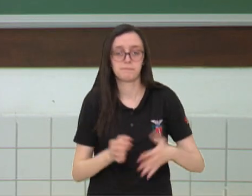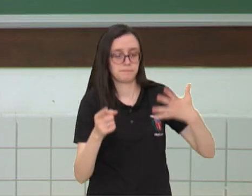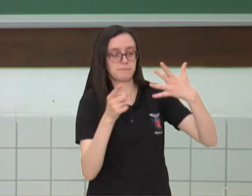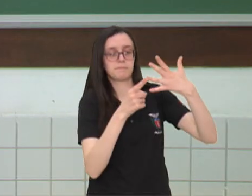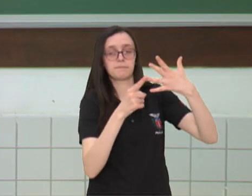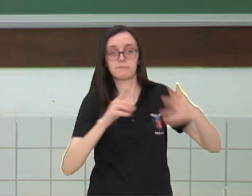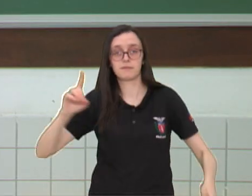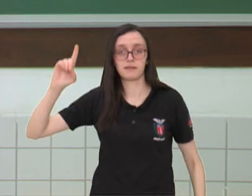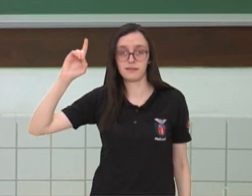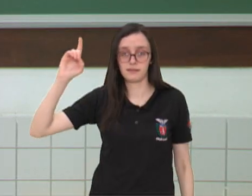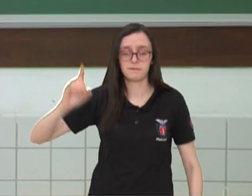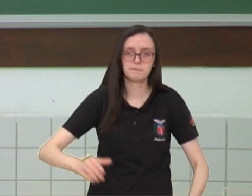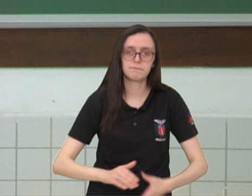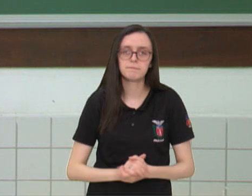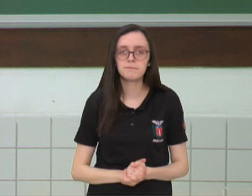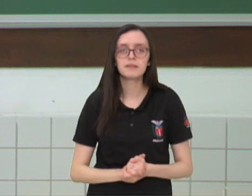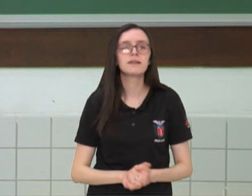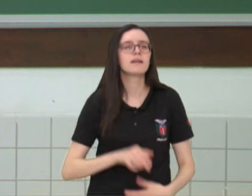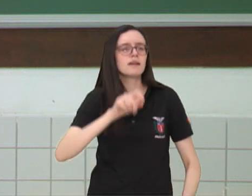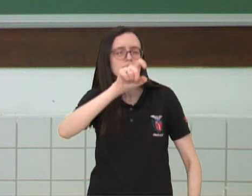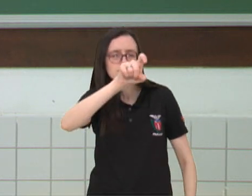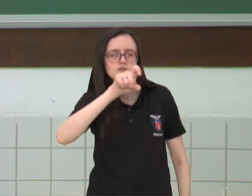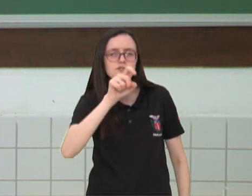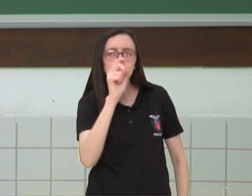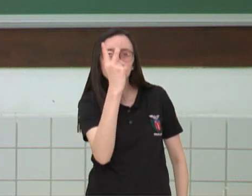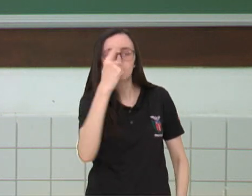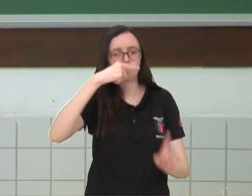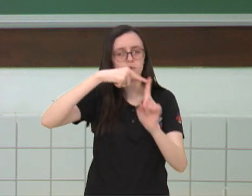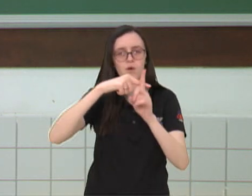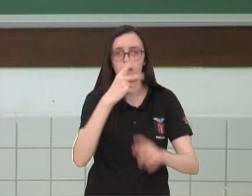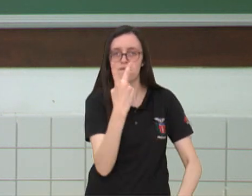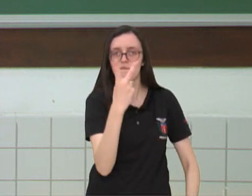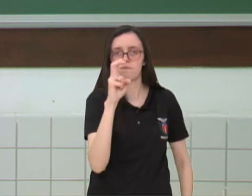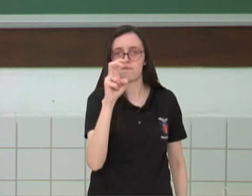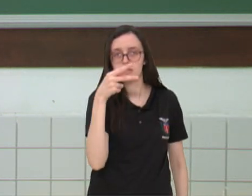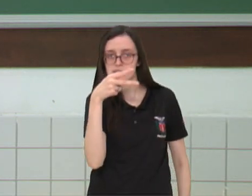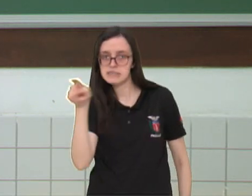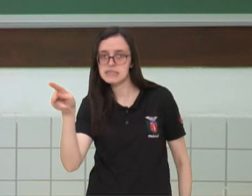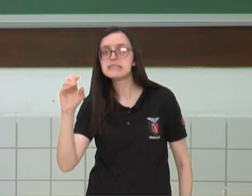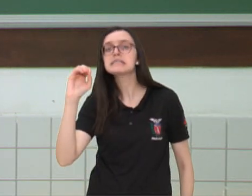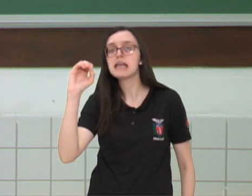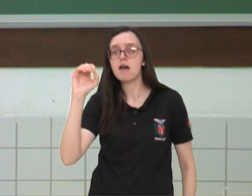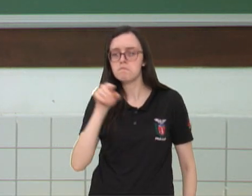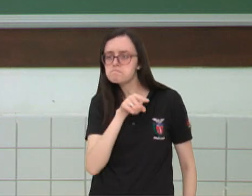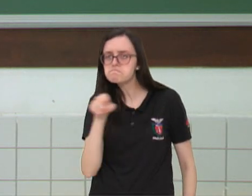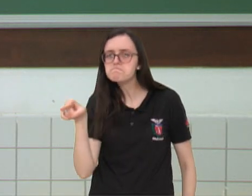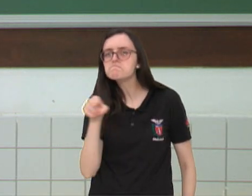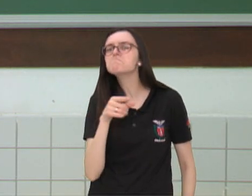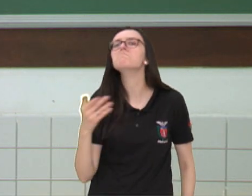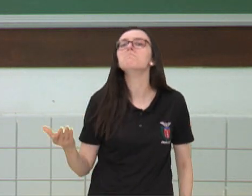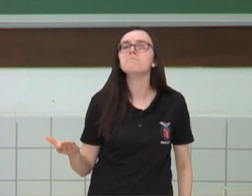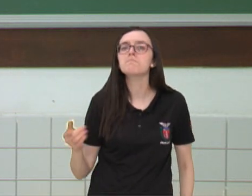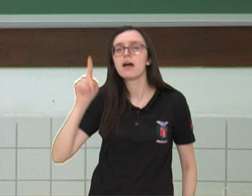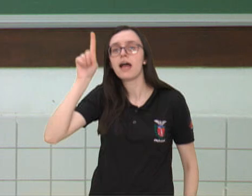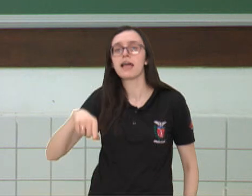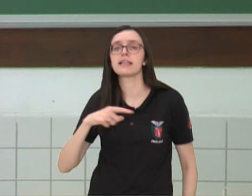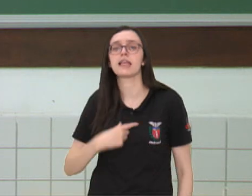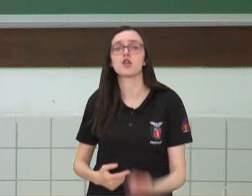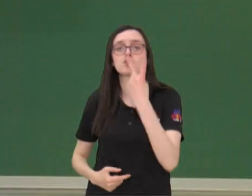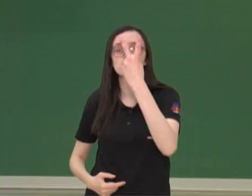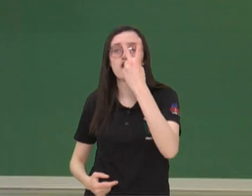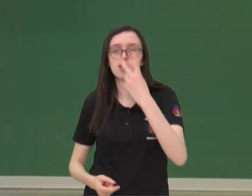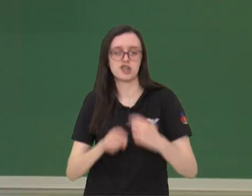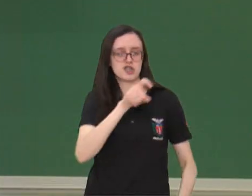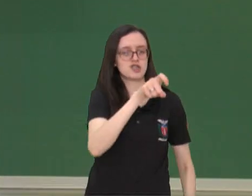D, a equação x² mais 25 igual a zero possui duas